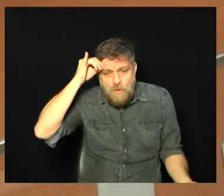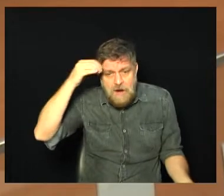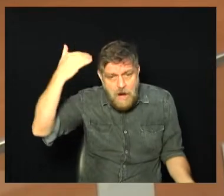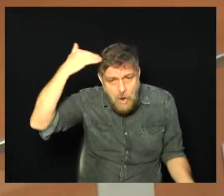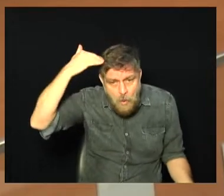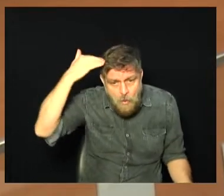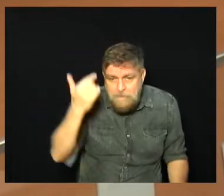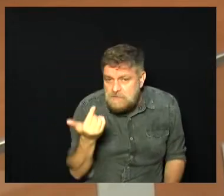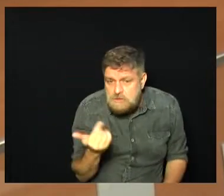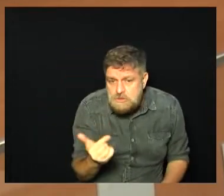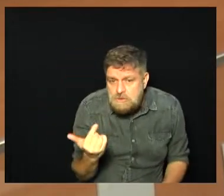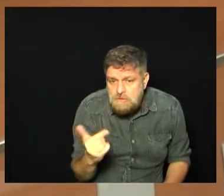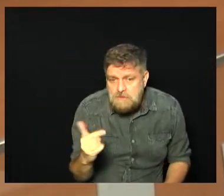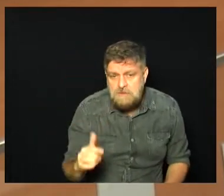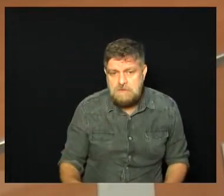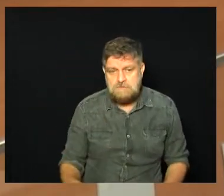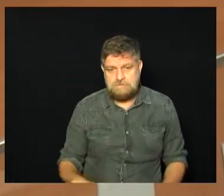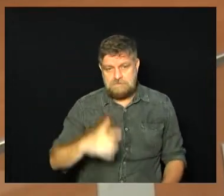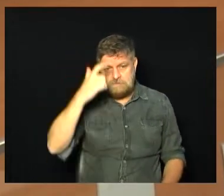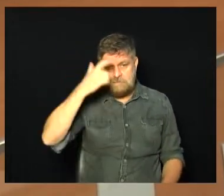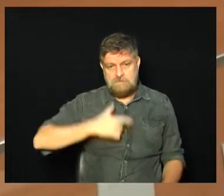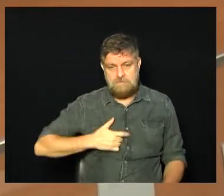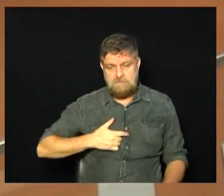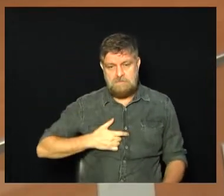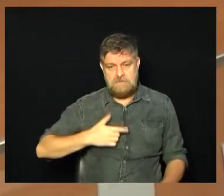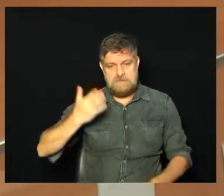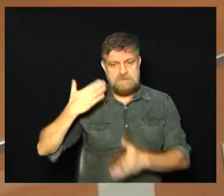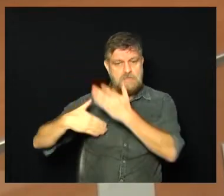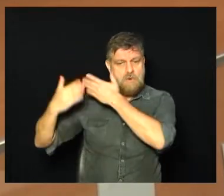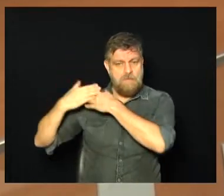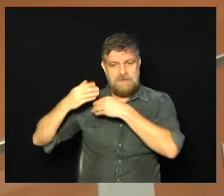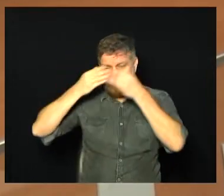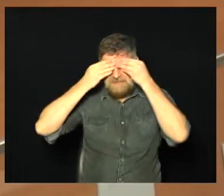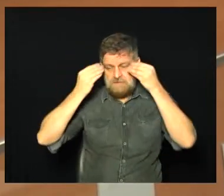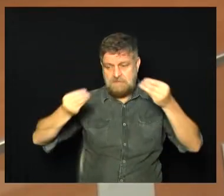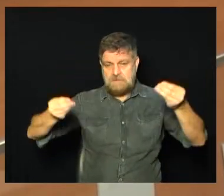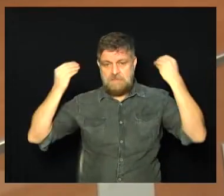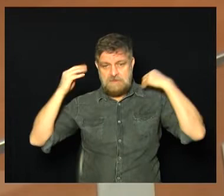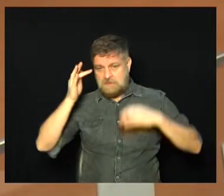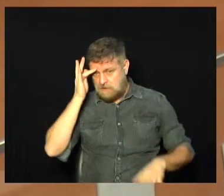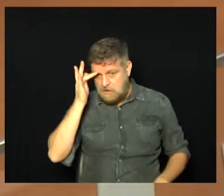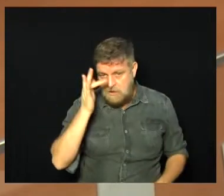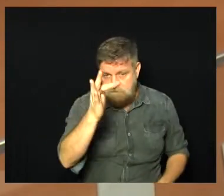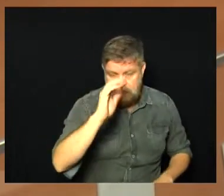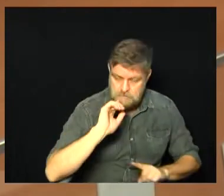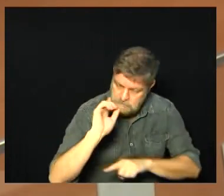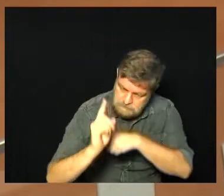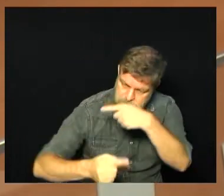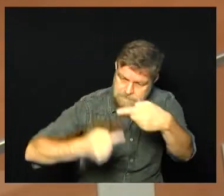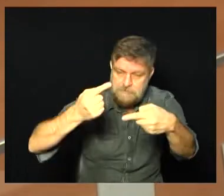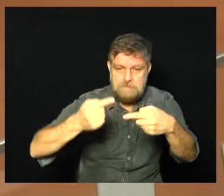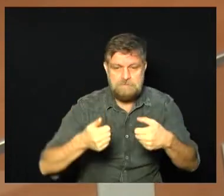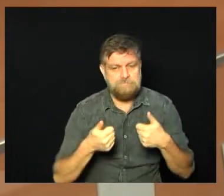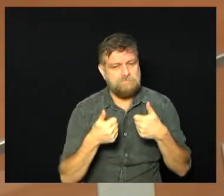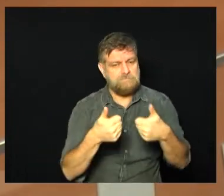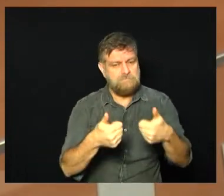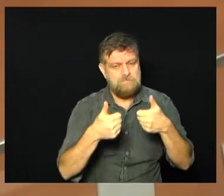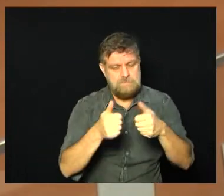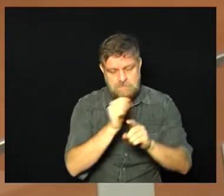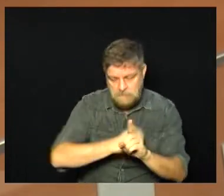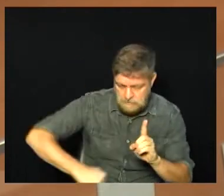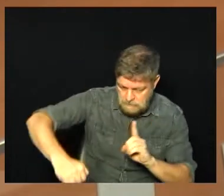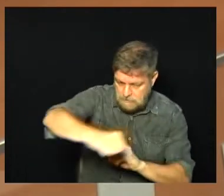aquilo. Mas eu esqueço o passado e vejo um futuro super promissor com toda essa